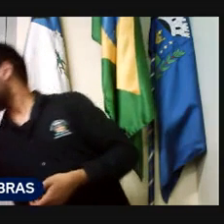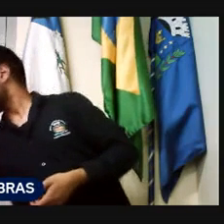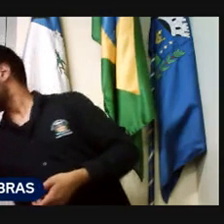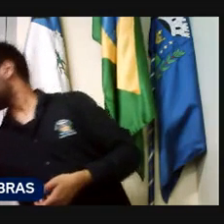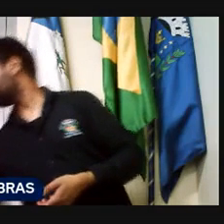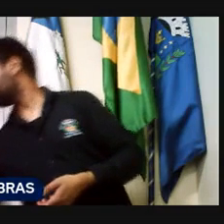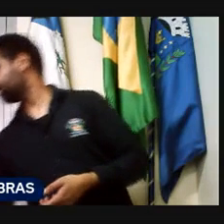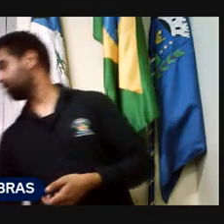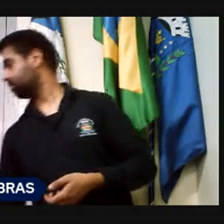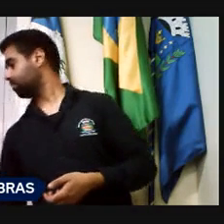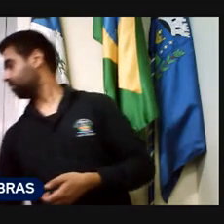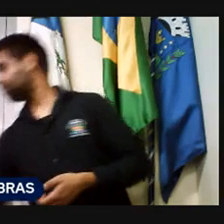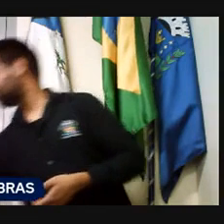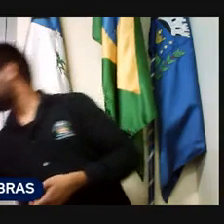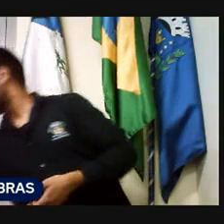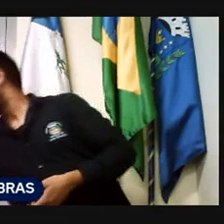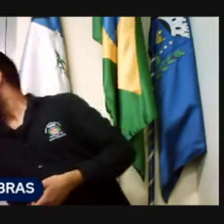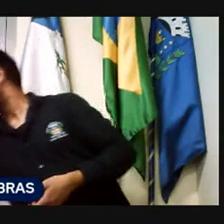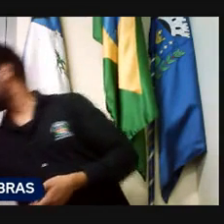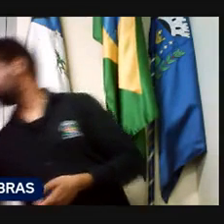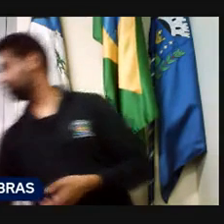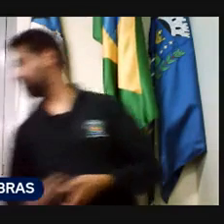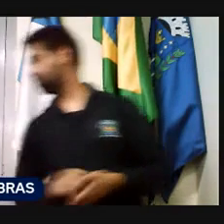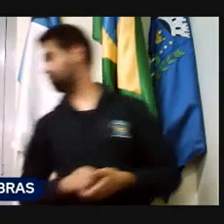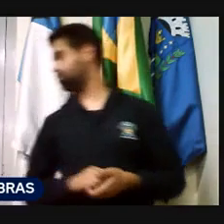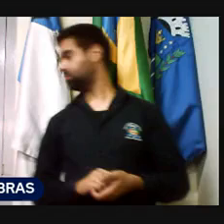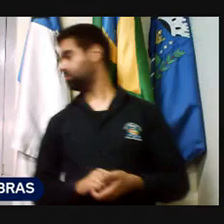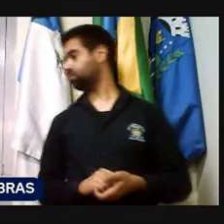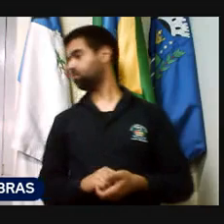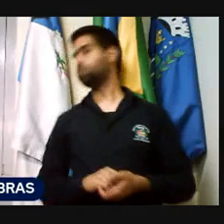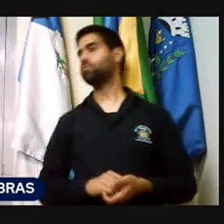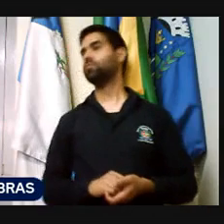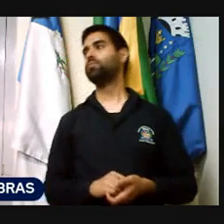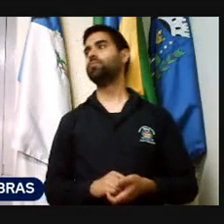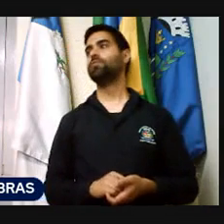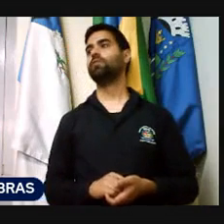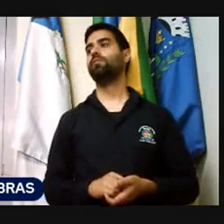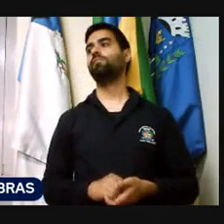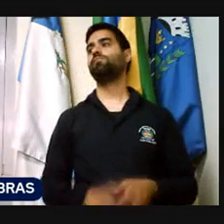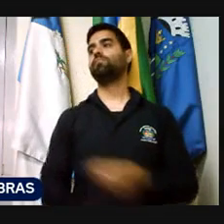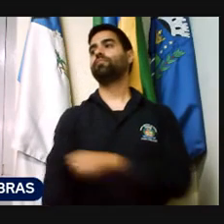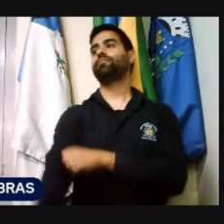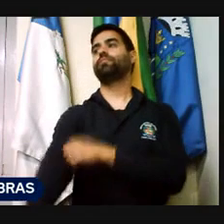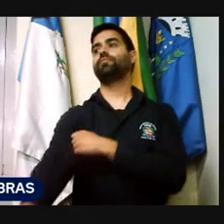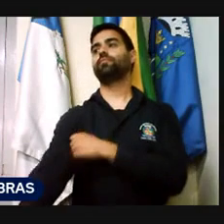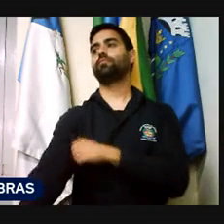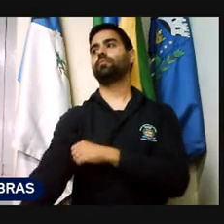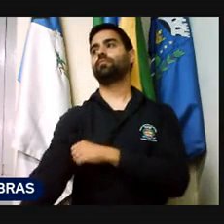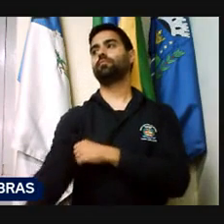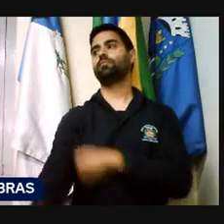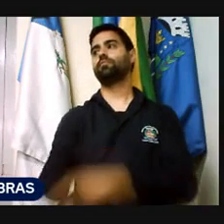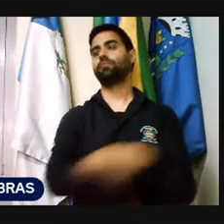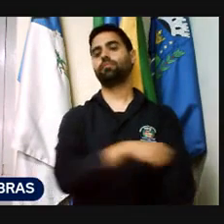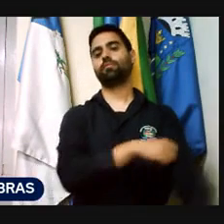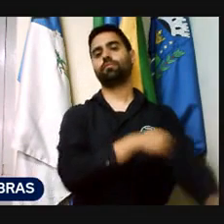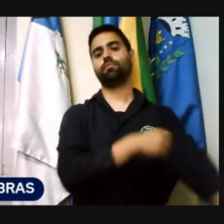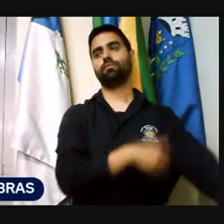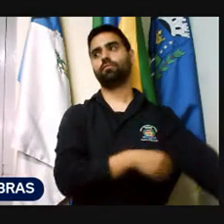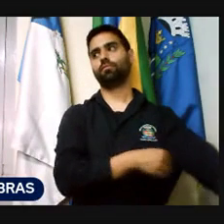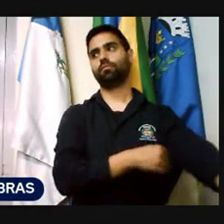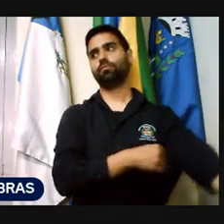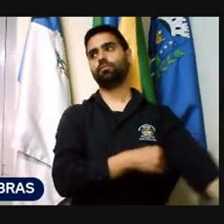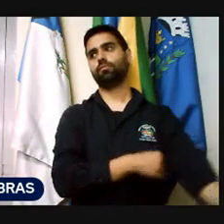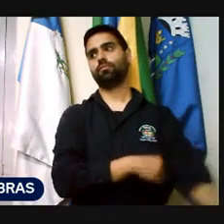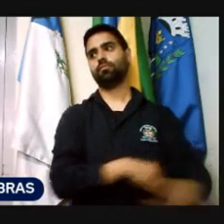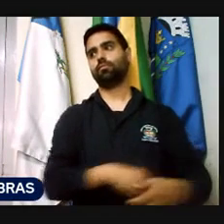Dando continuidade, usa a tribuna, vereadora Fabiane Vasconcelos. Presidente,